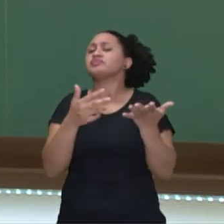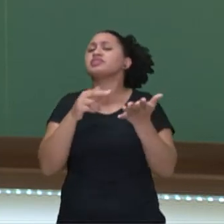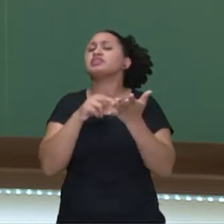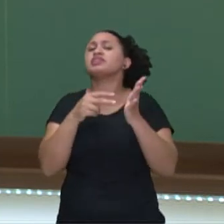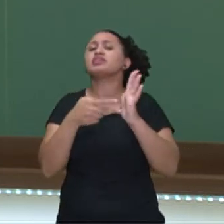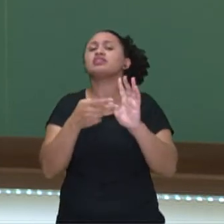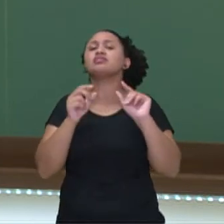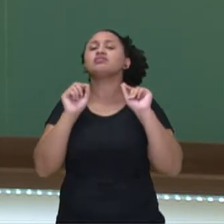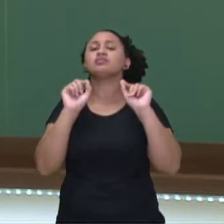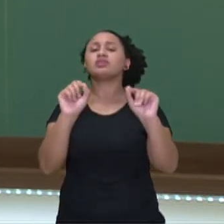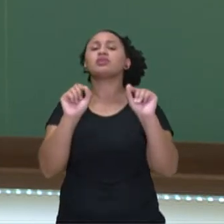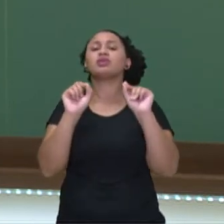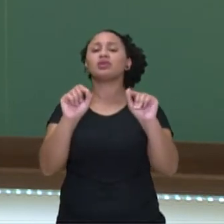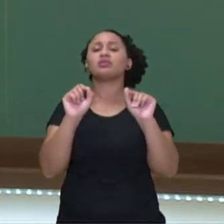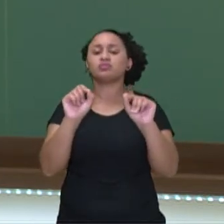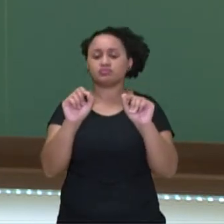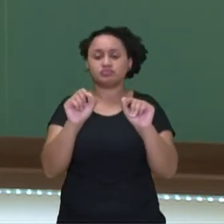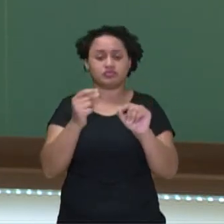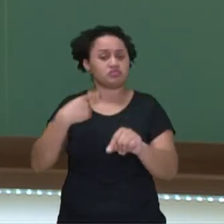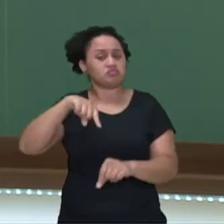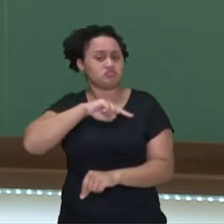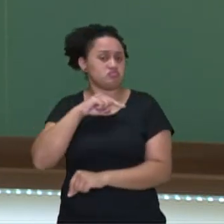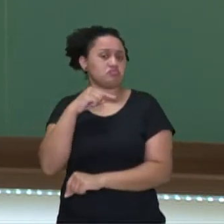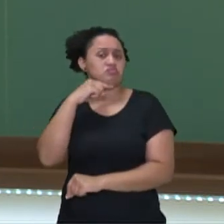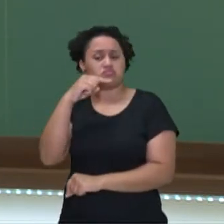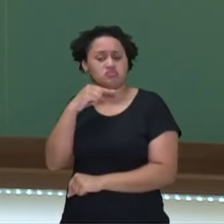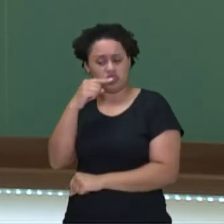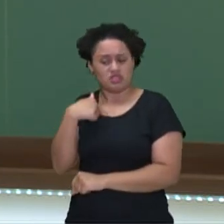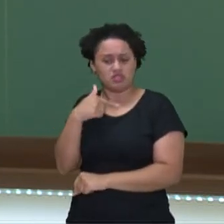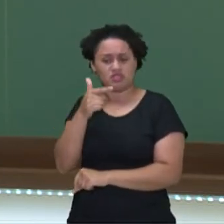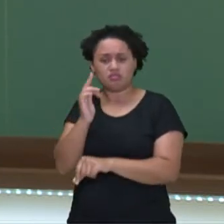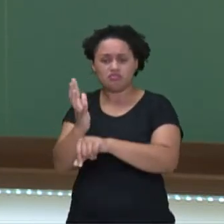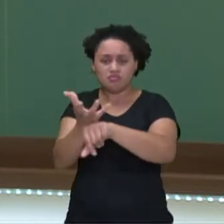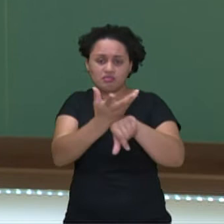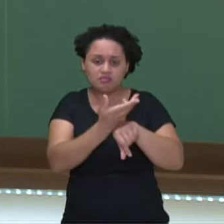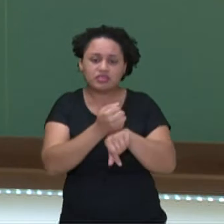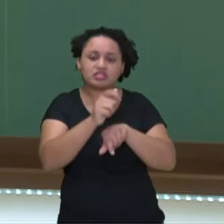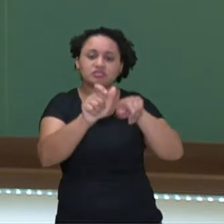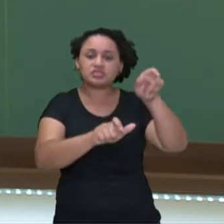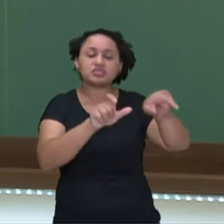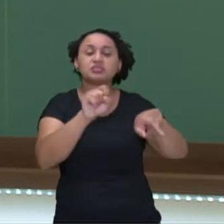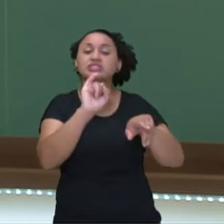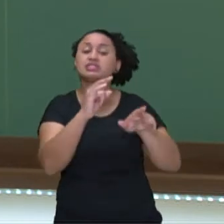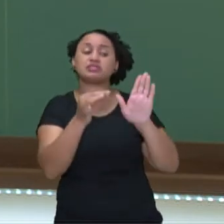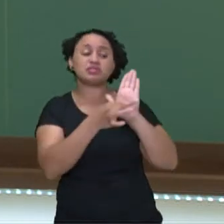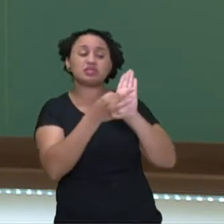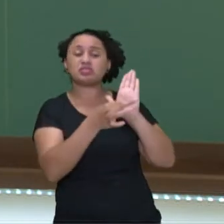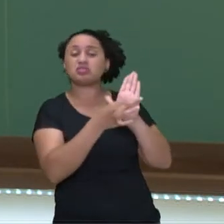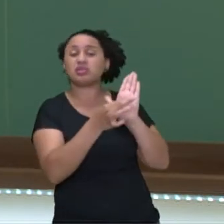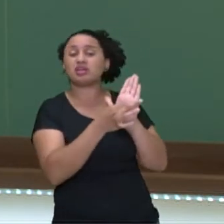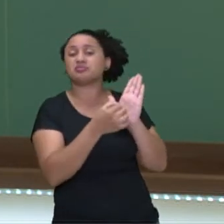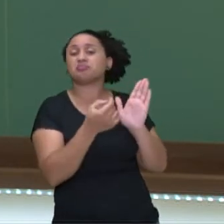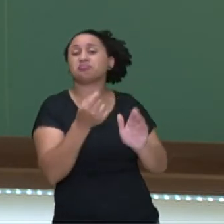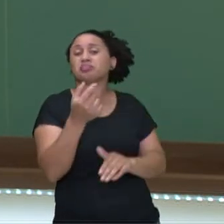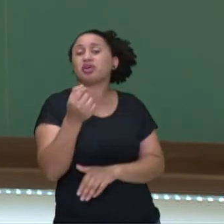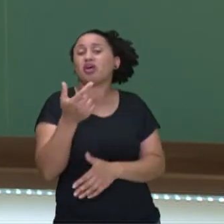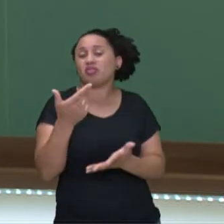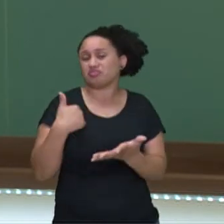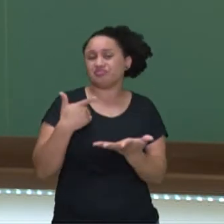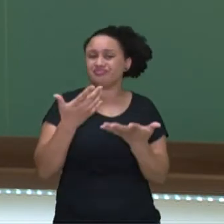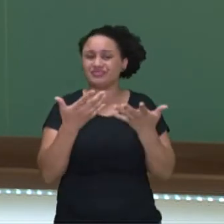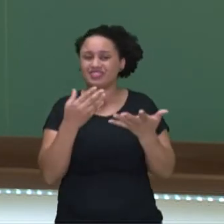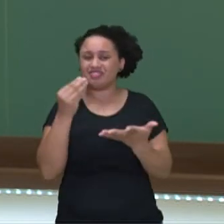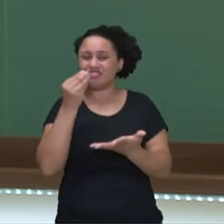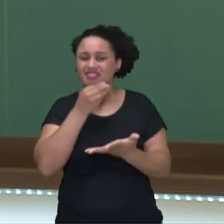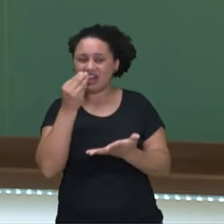aí? Ele está dizendo que a gente não consegue convencer os outros com argumentos fracos, com argumentos frágeis,